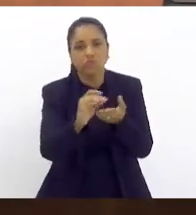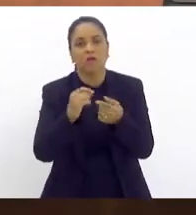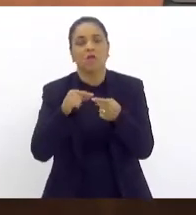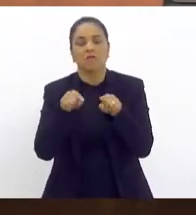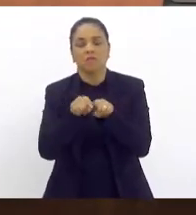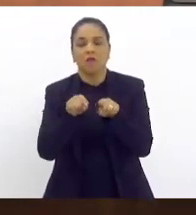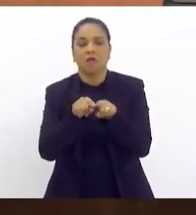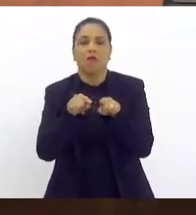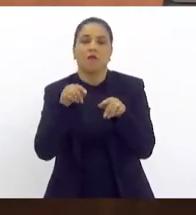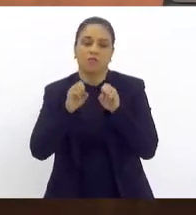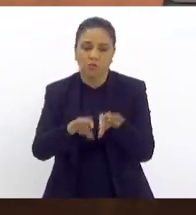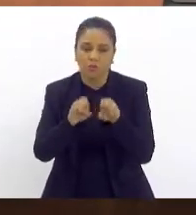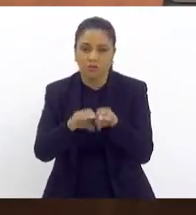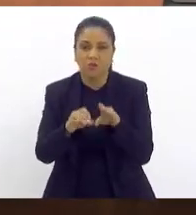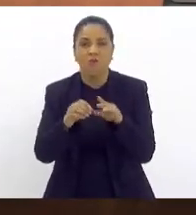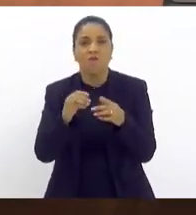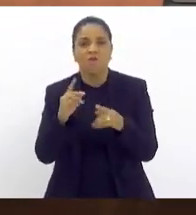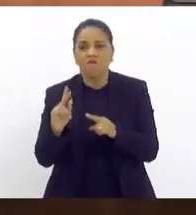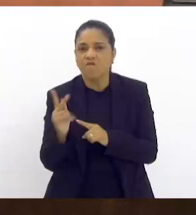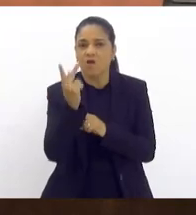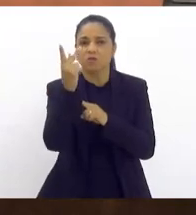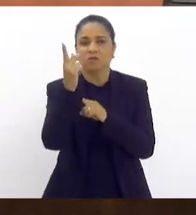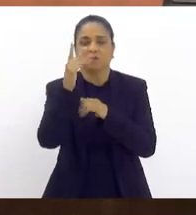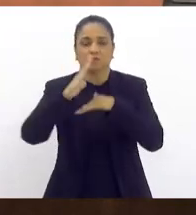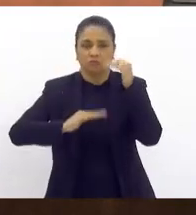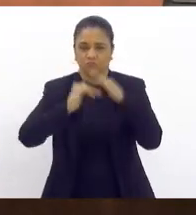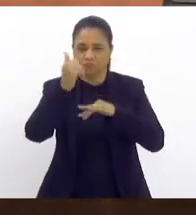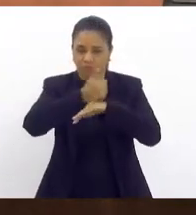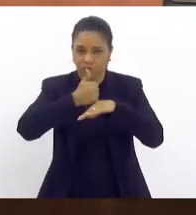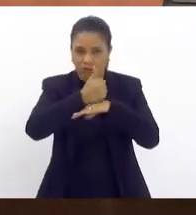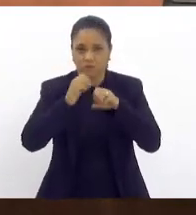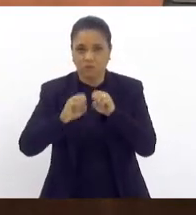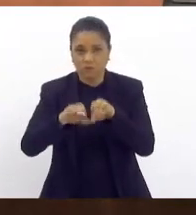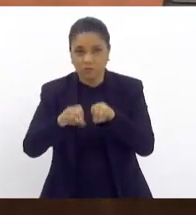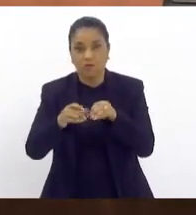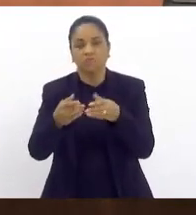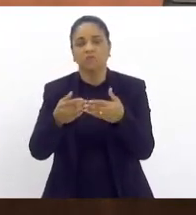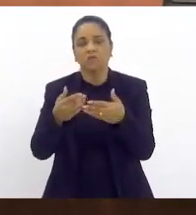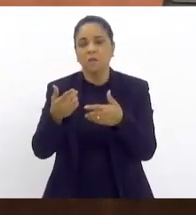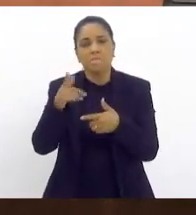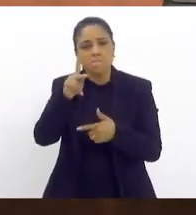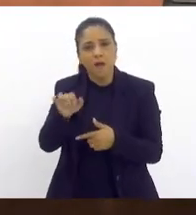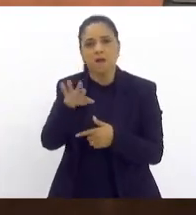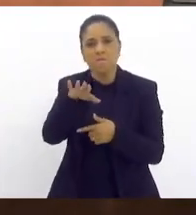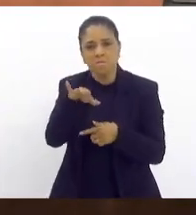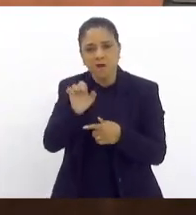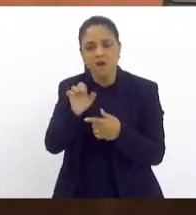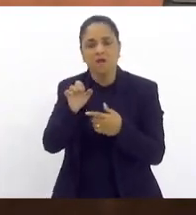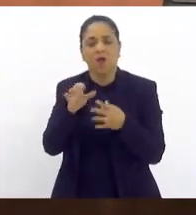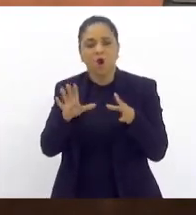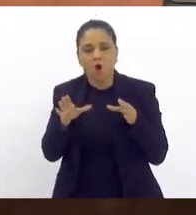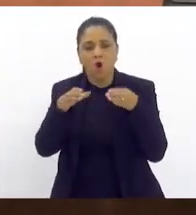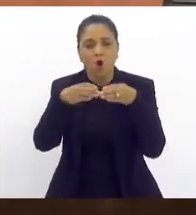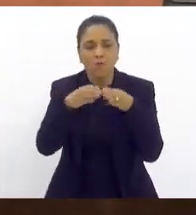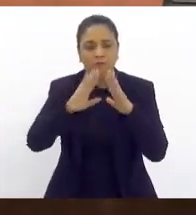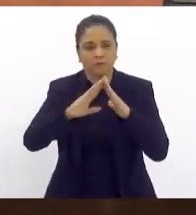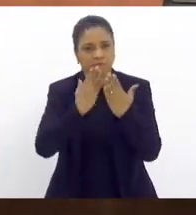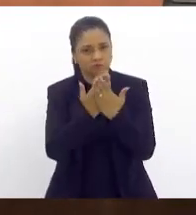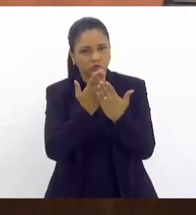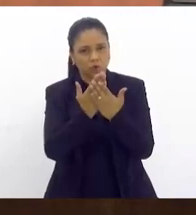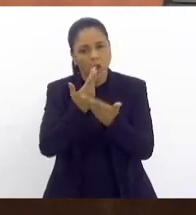de nós profissionais de educação e com mais envolvimento de pais mães e toda a comunidade escolar toda a comunidade